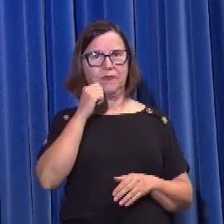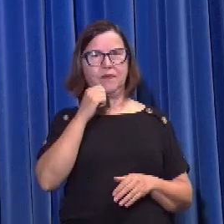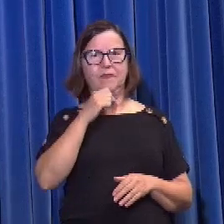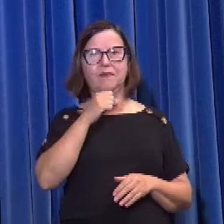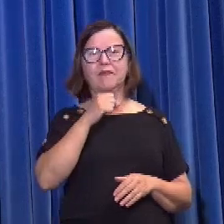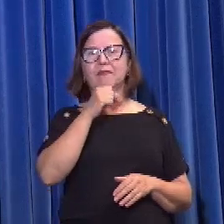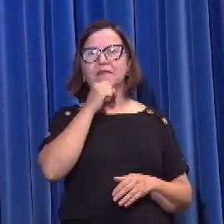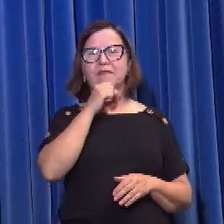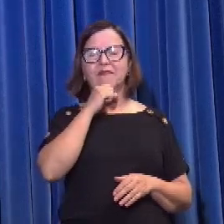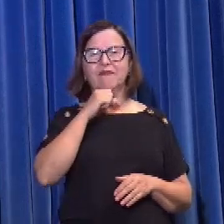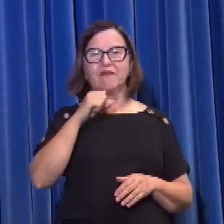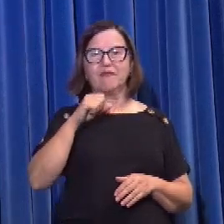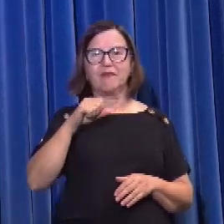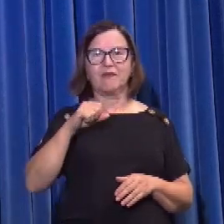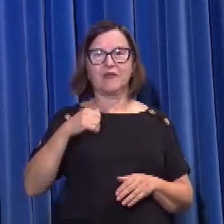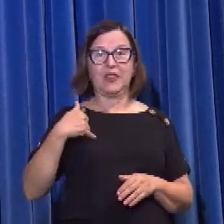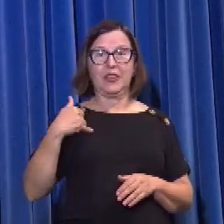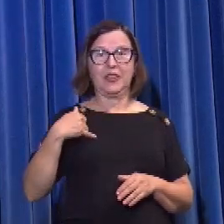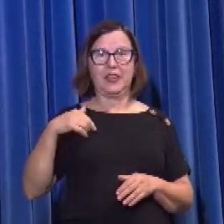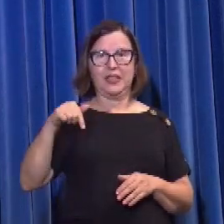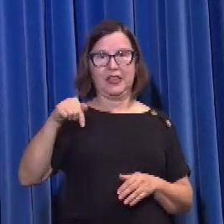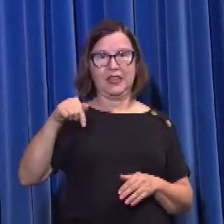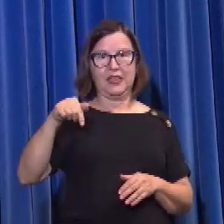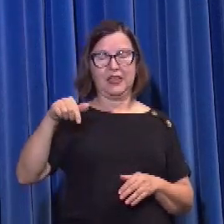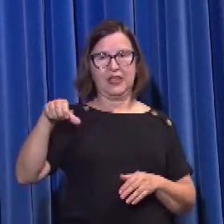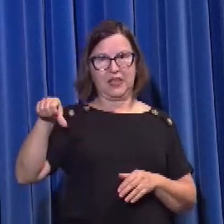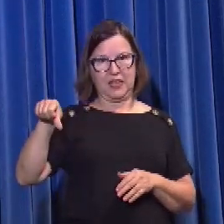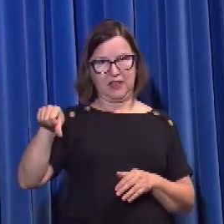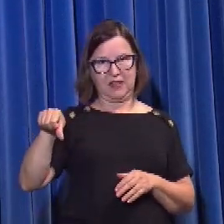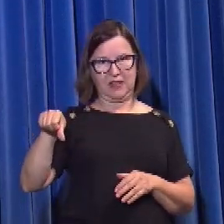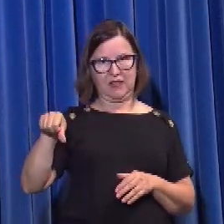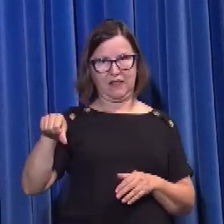anos, mãe de uma irmã da igreja.